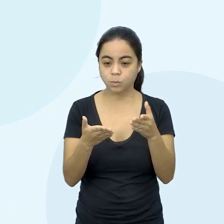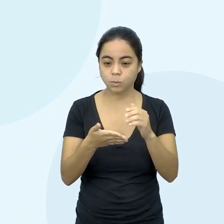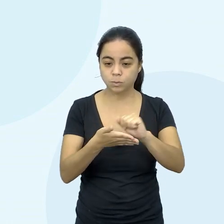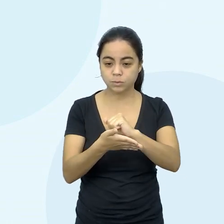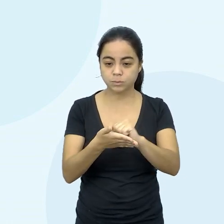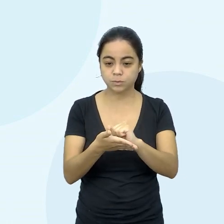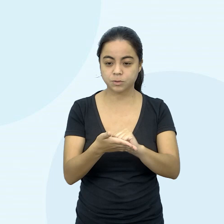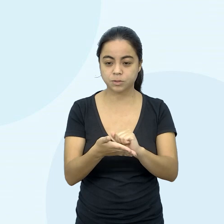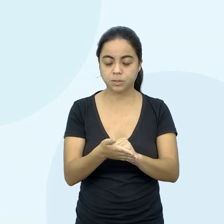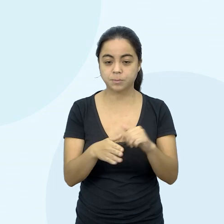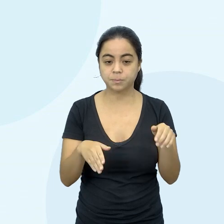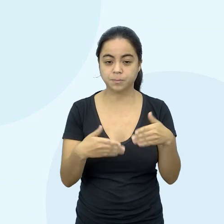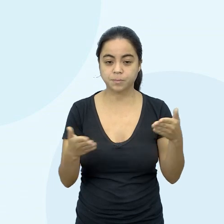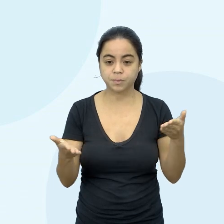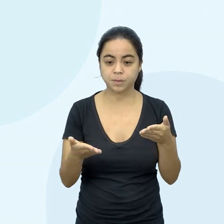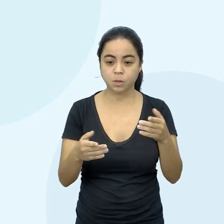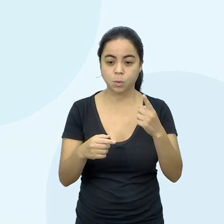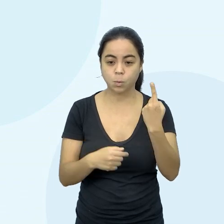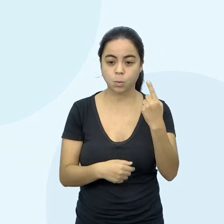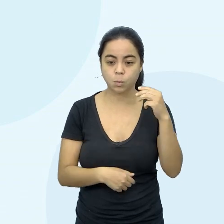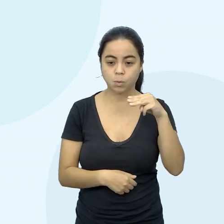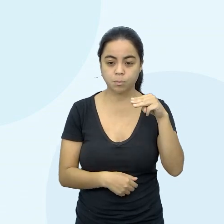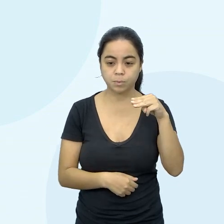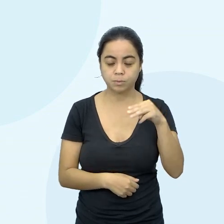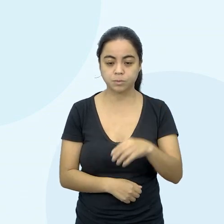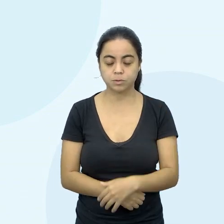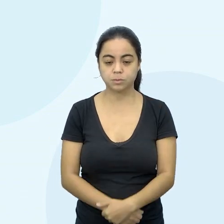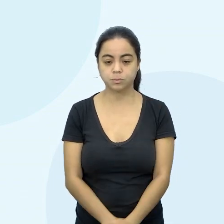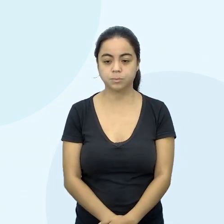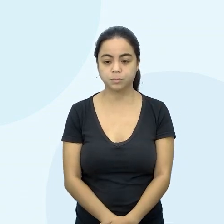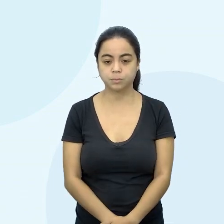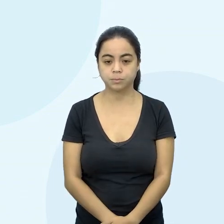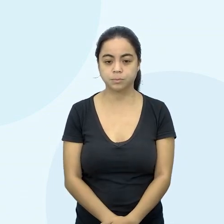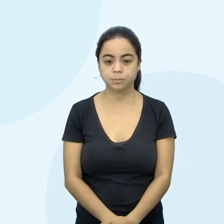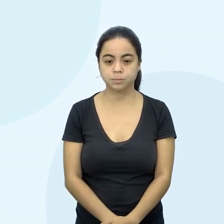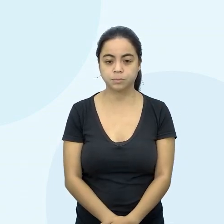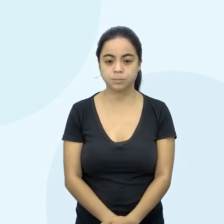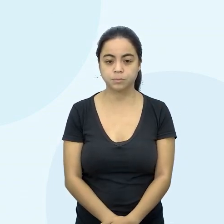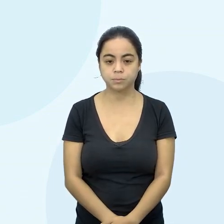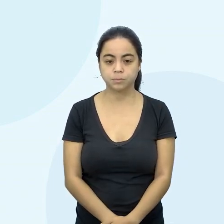bordo. Então, vamos dar aí 1 minuto para vocês, professores, separarem esse material.